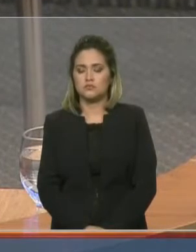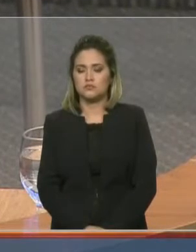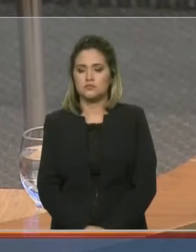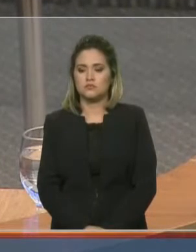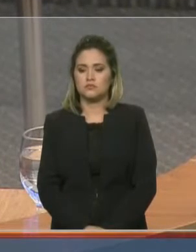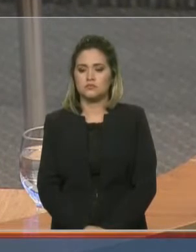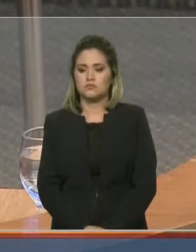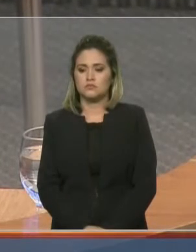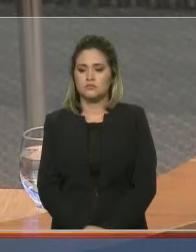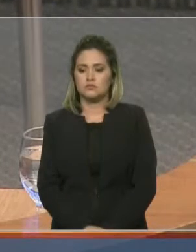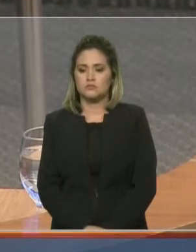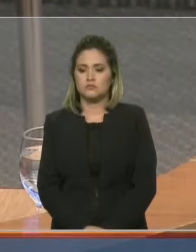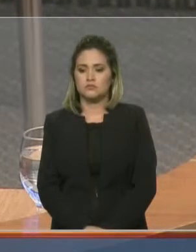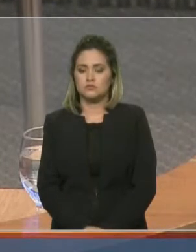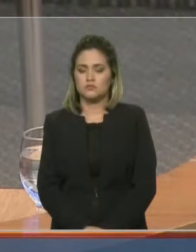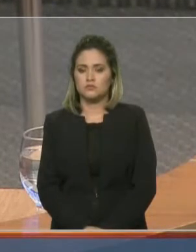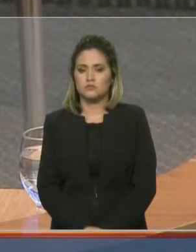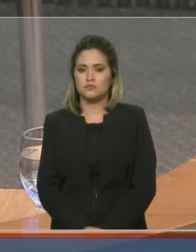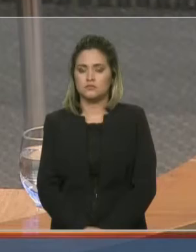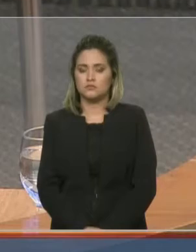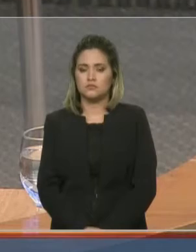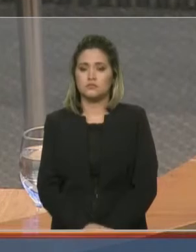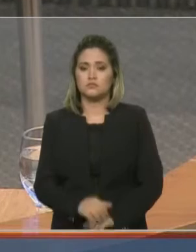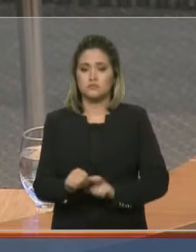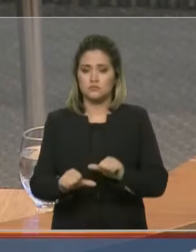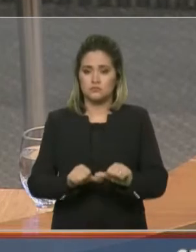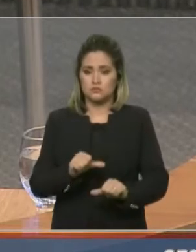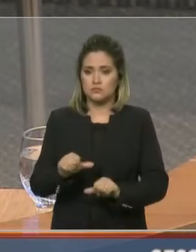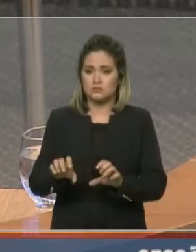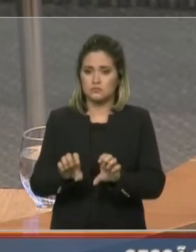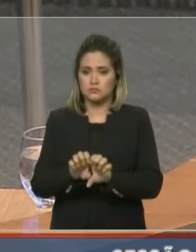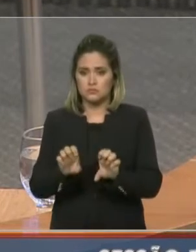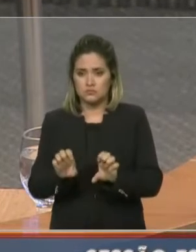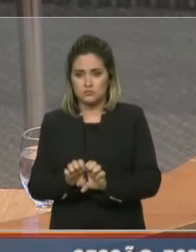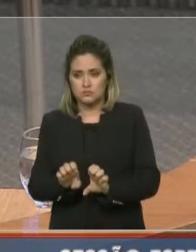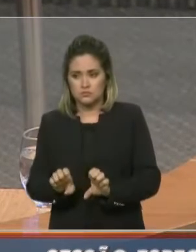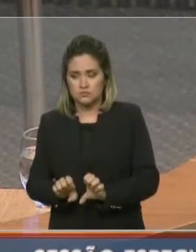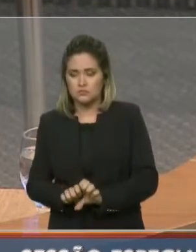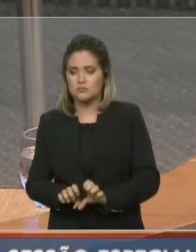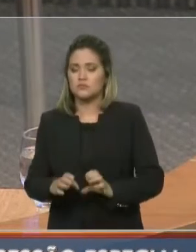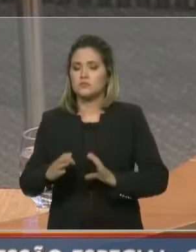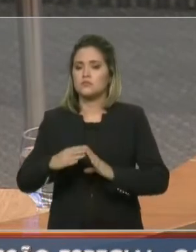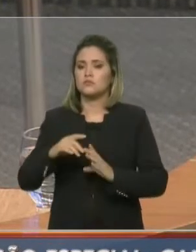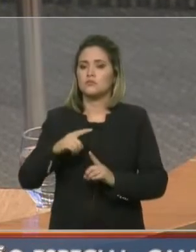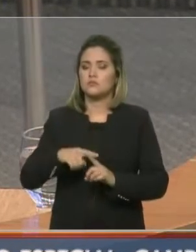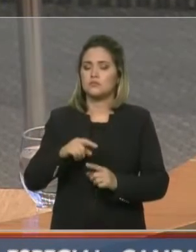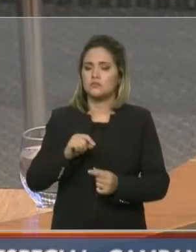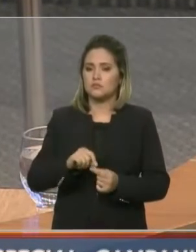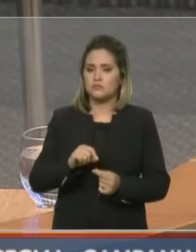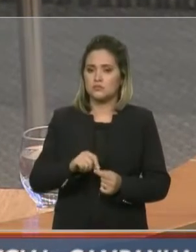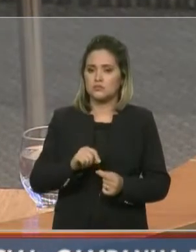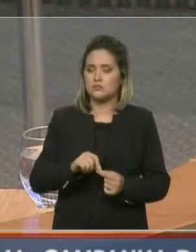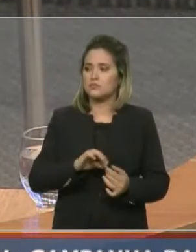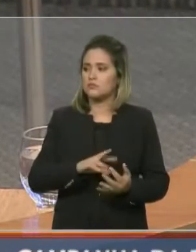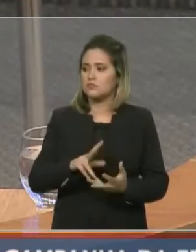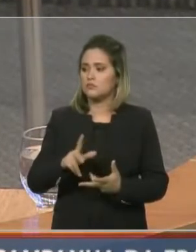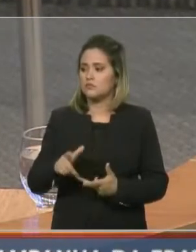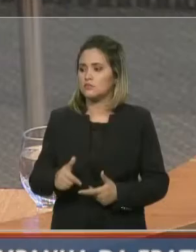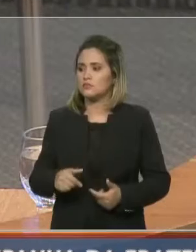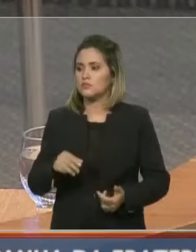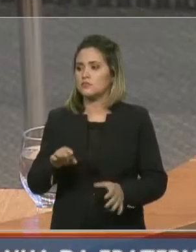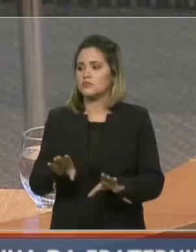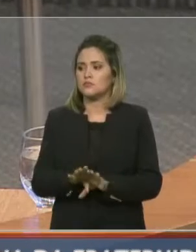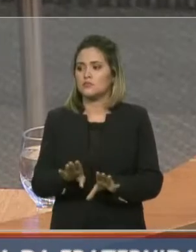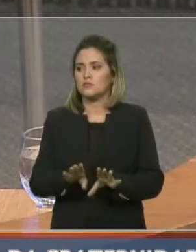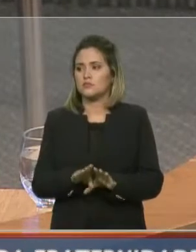Igreja realizou, tanto interna quanto o mundo também realizou externamente, o